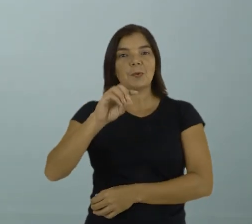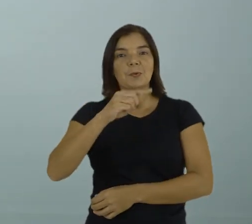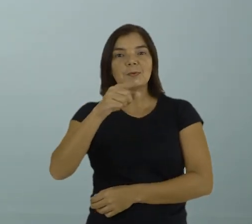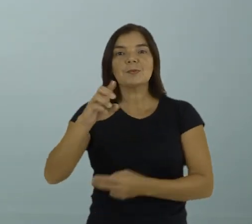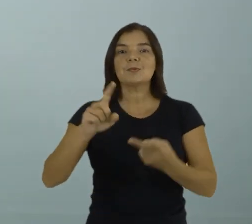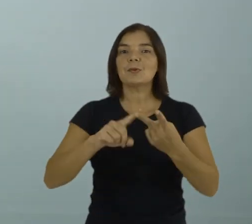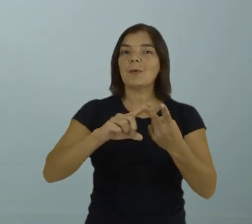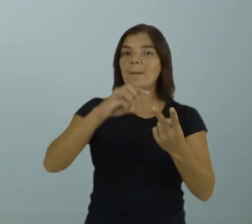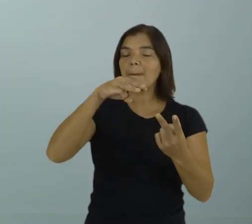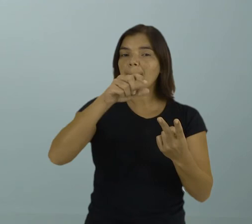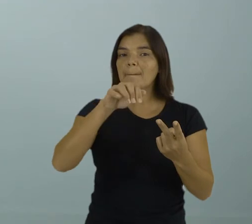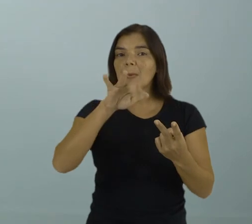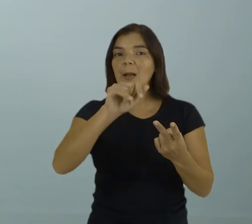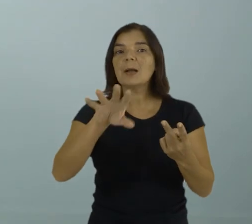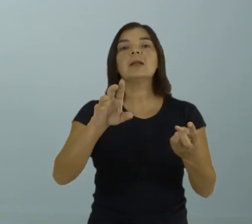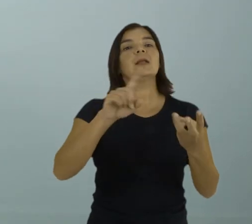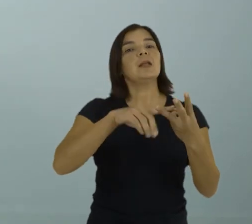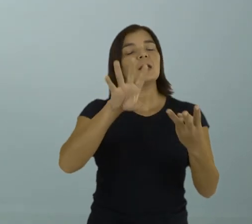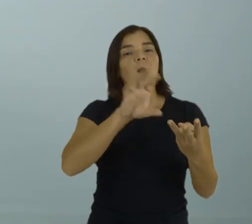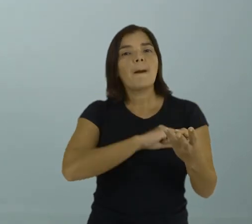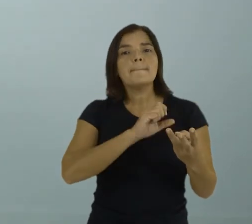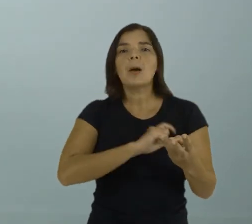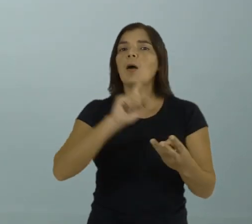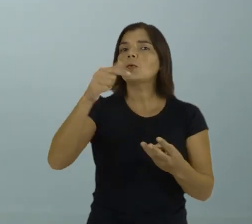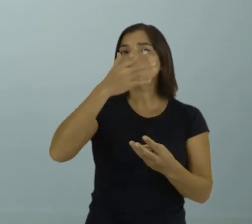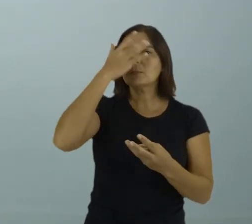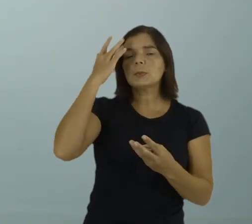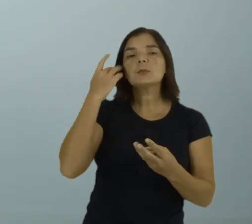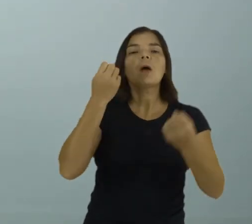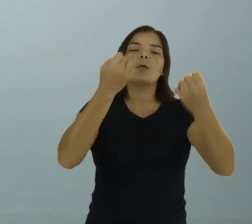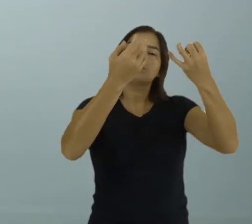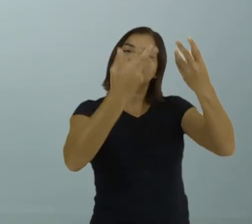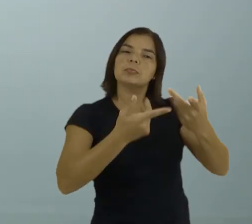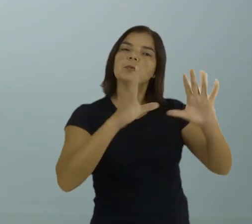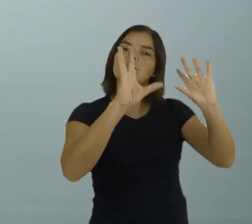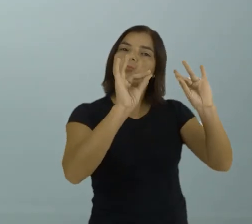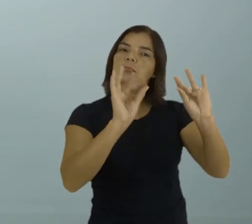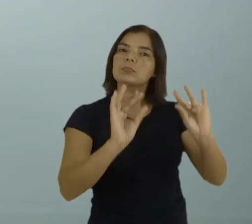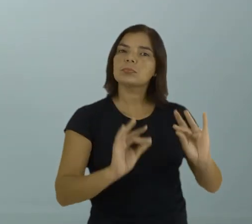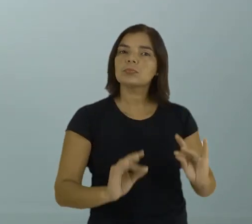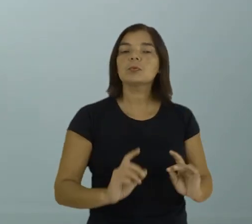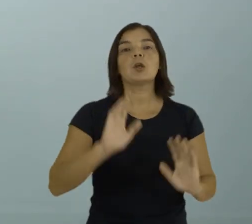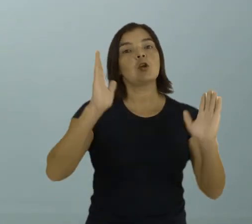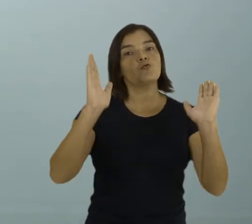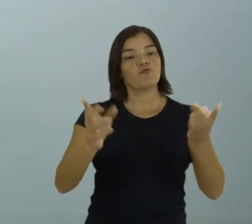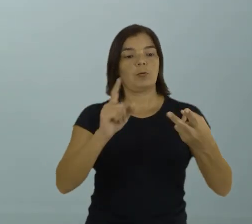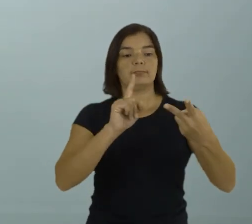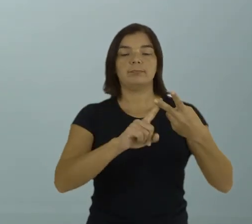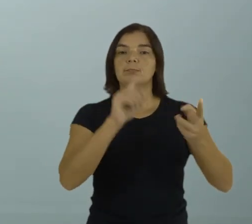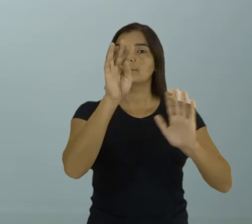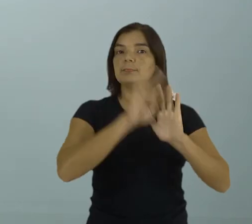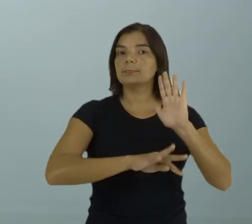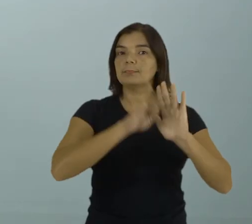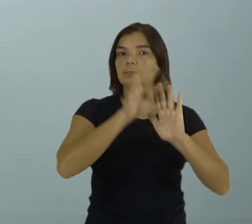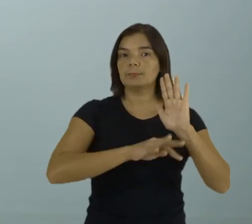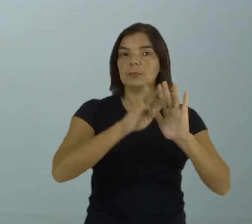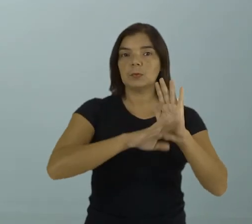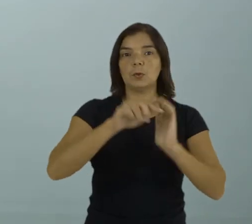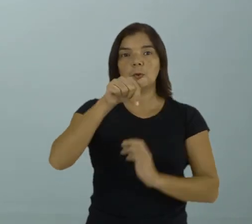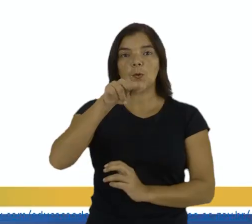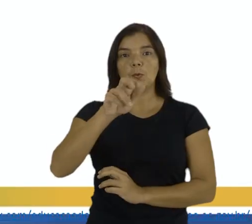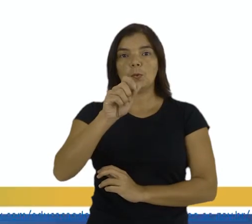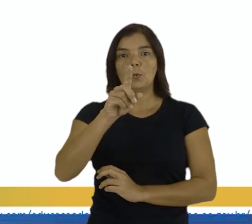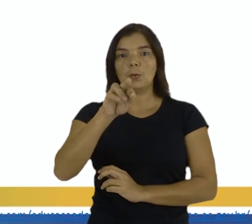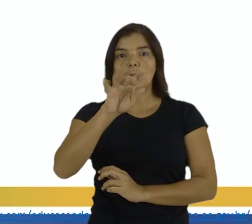que amava fulano, e aí vai falando o que aconteceu com ele durante a sua trajetória. Já no segundo texto, Quadrilha da